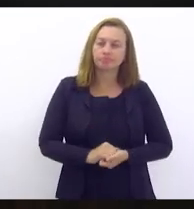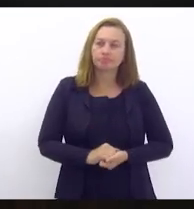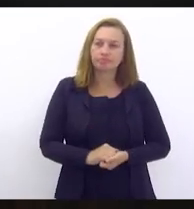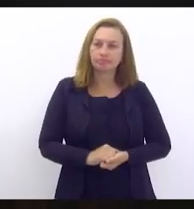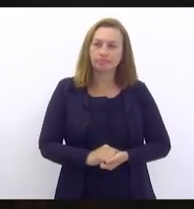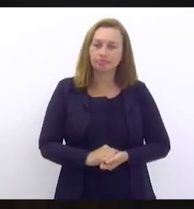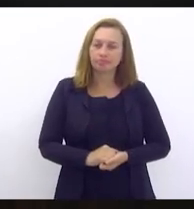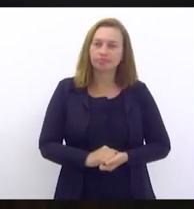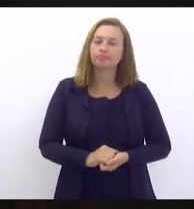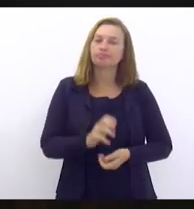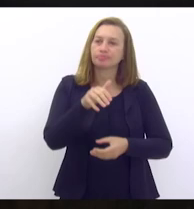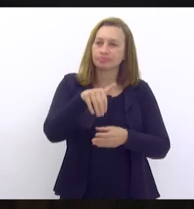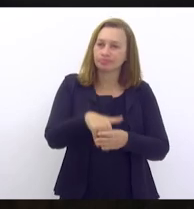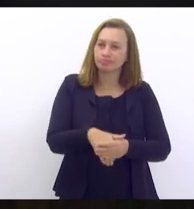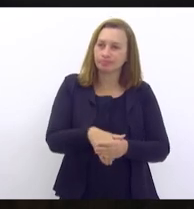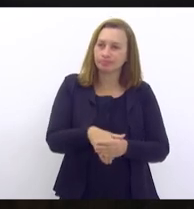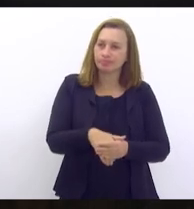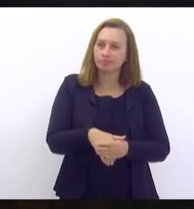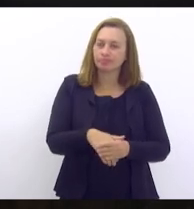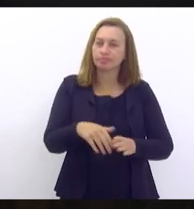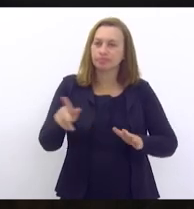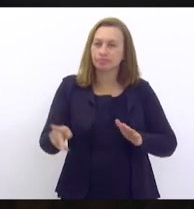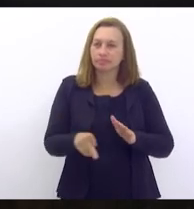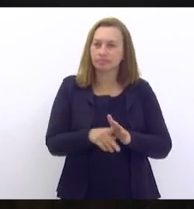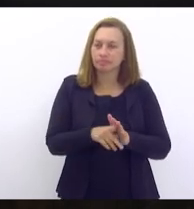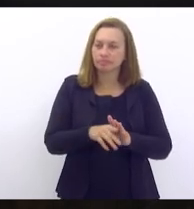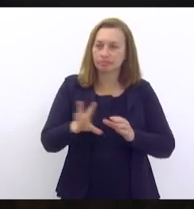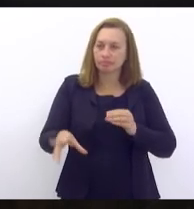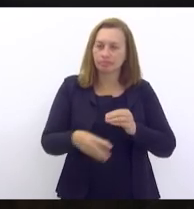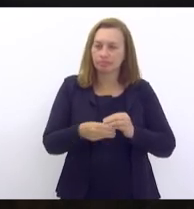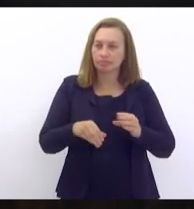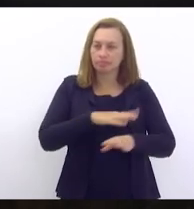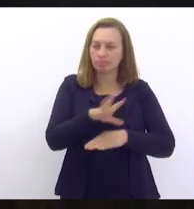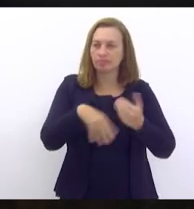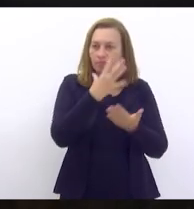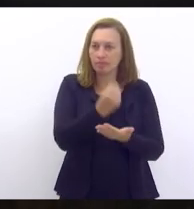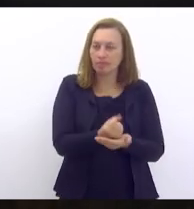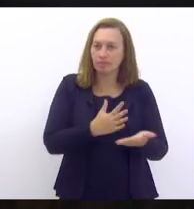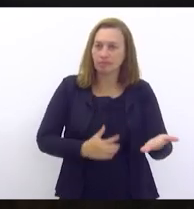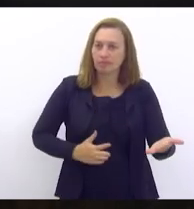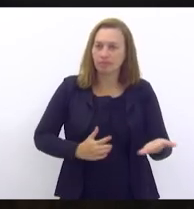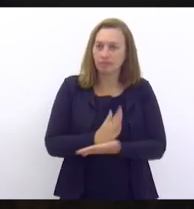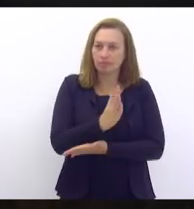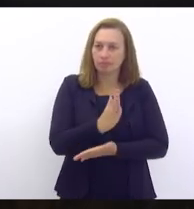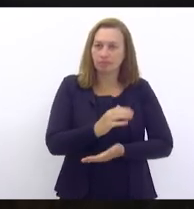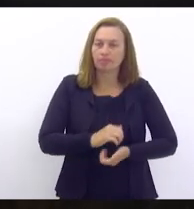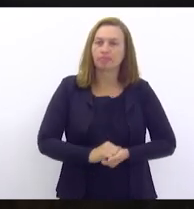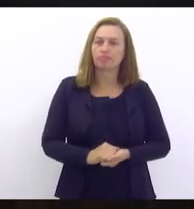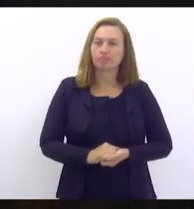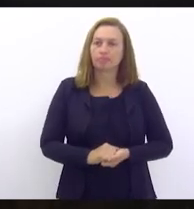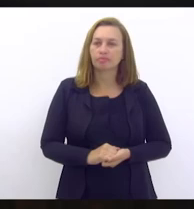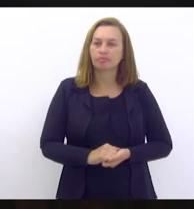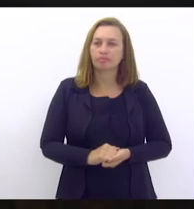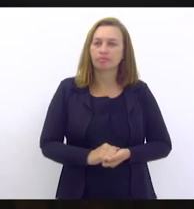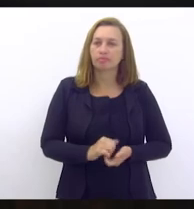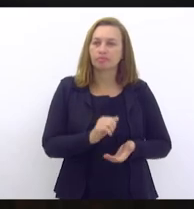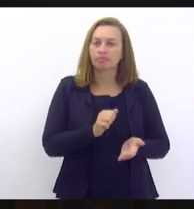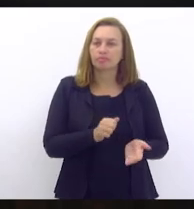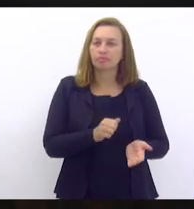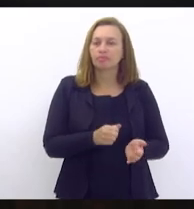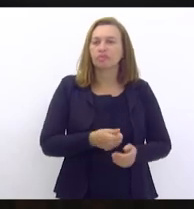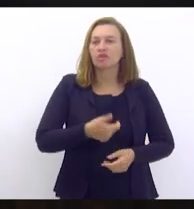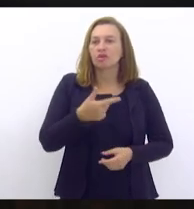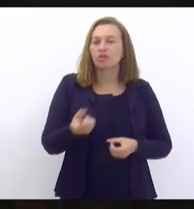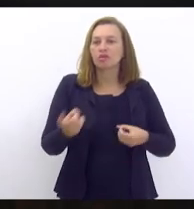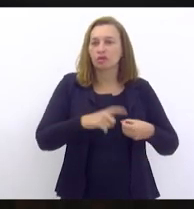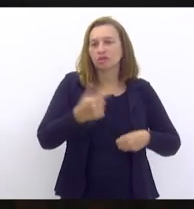Aprovado. Em votação, o projeto assim emendado. Senhores que aprovam, permaneçam como estão. Aprovado, vai a redação do vencido